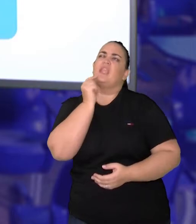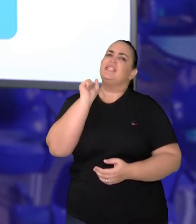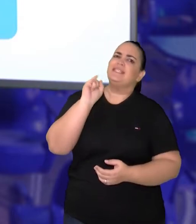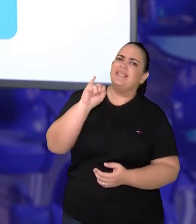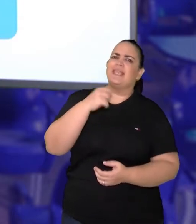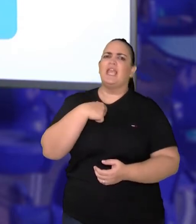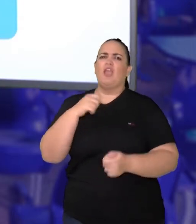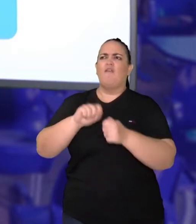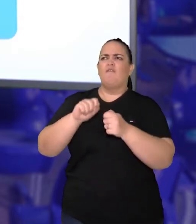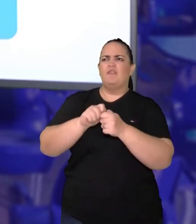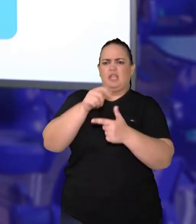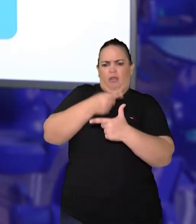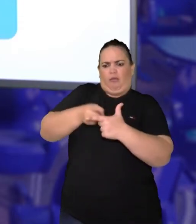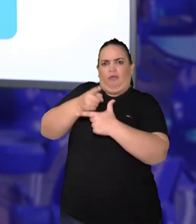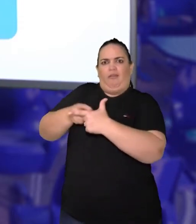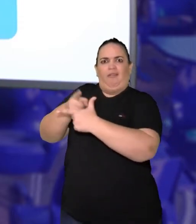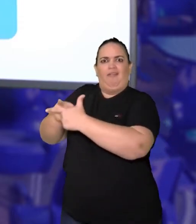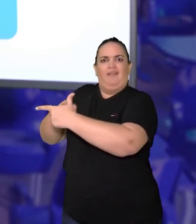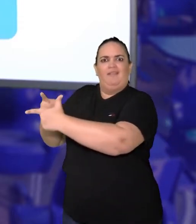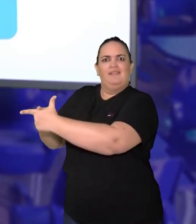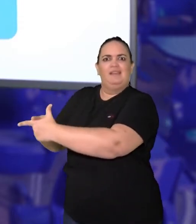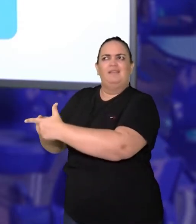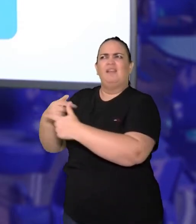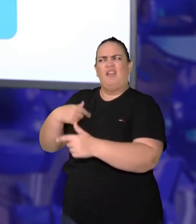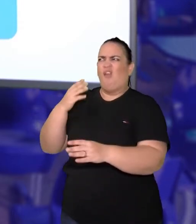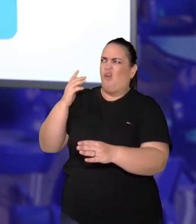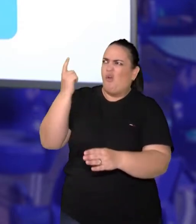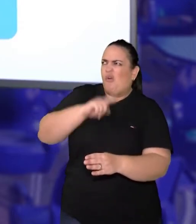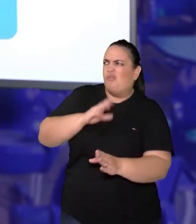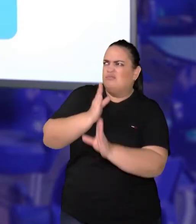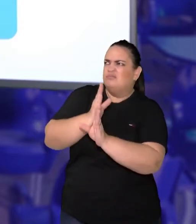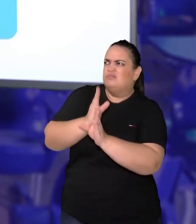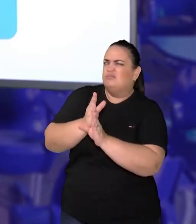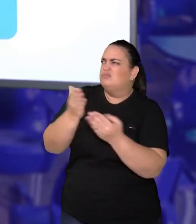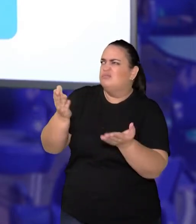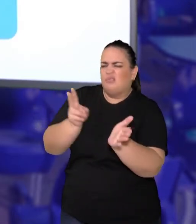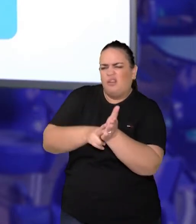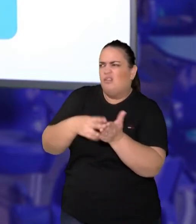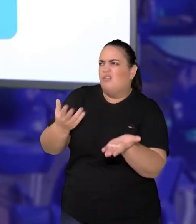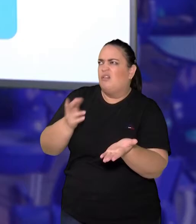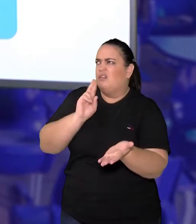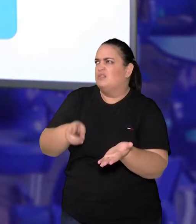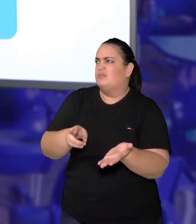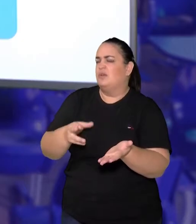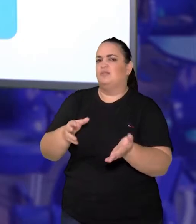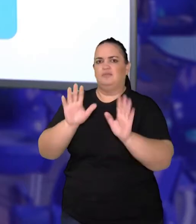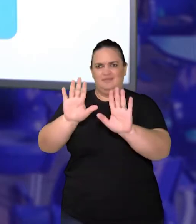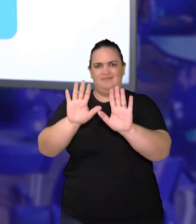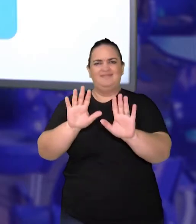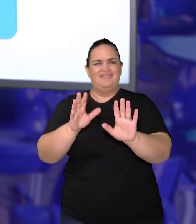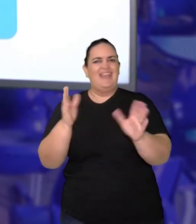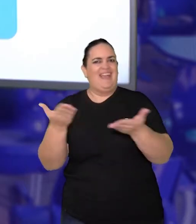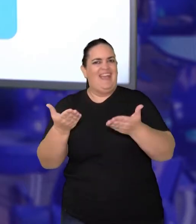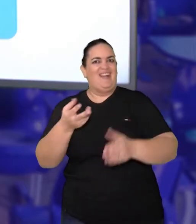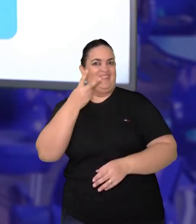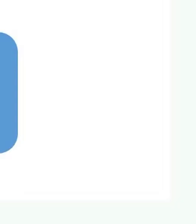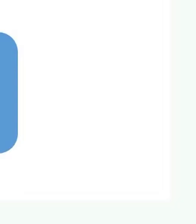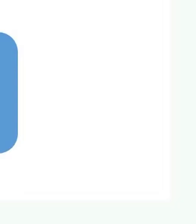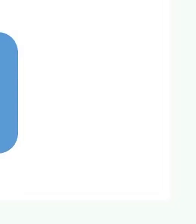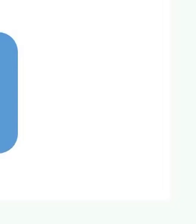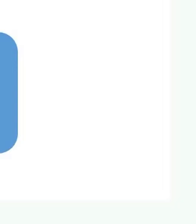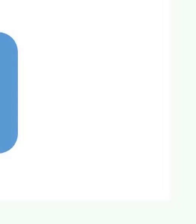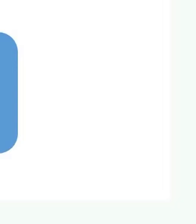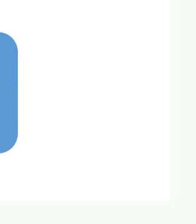fizer divisões sucessivas, será que eu vou encontrar alguma coisa? Bom, galera, vamos perceber agora, fechado?